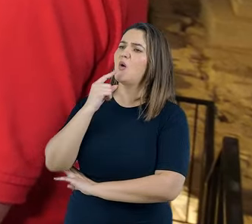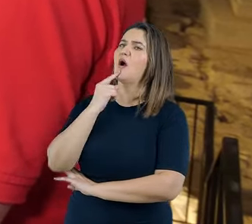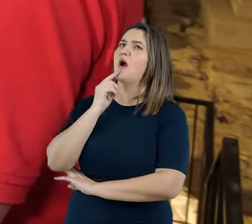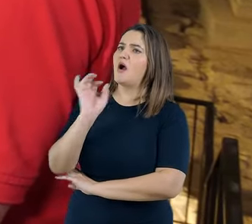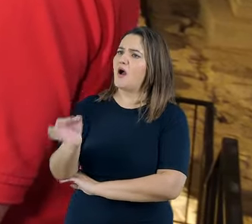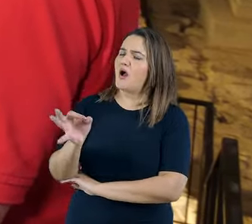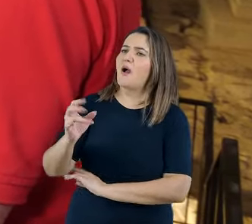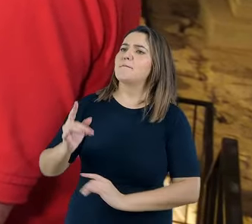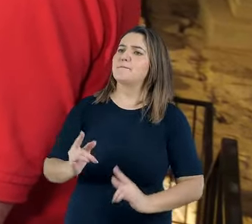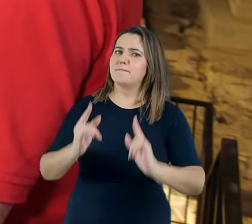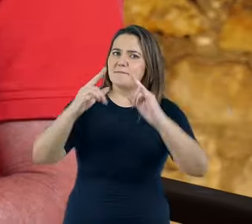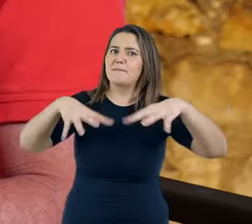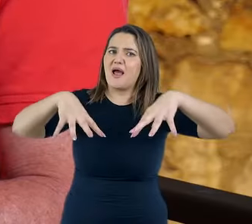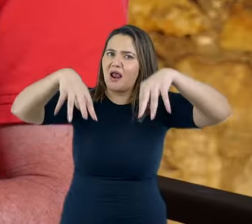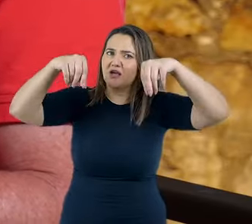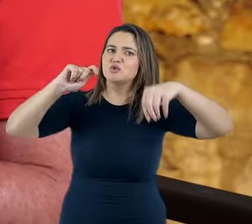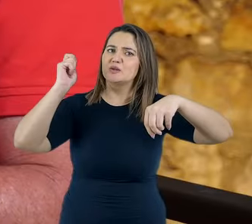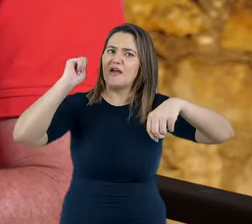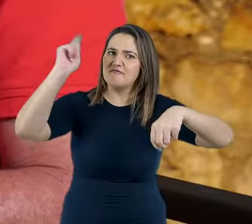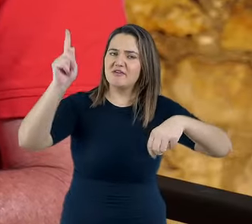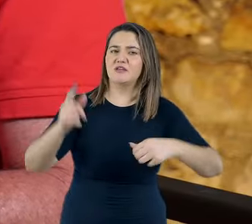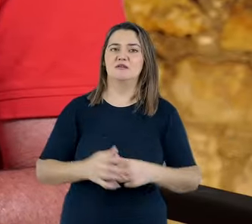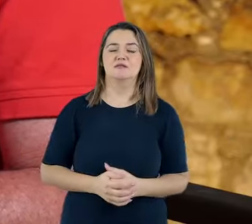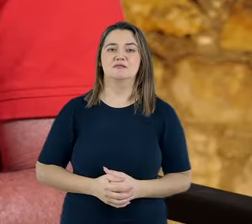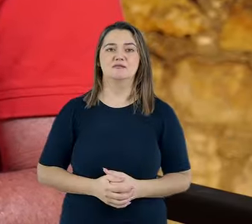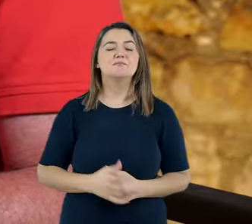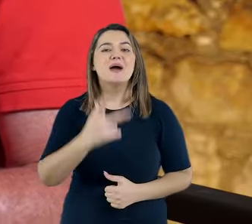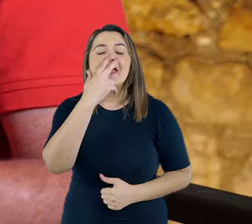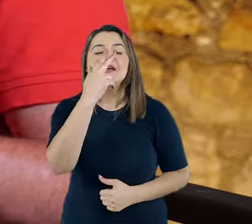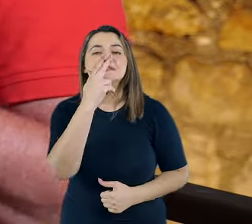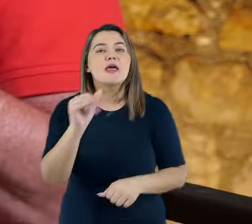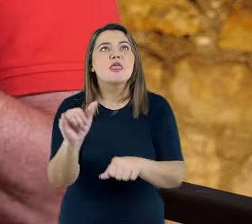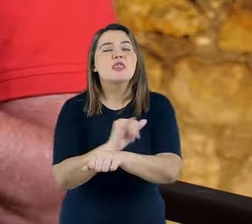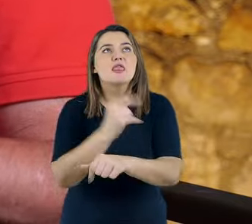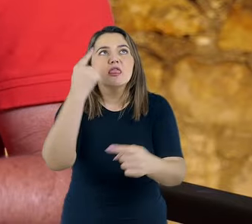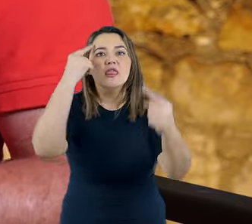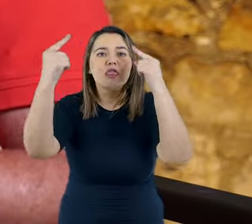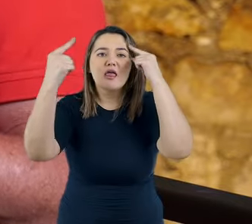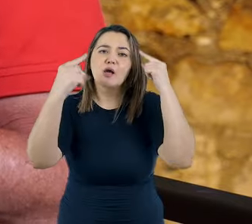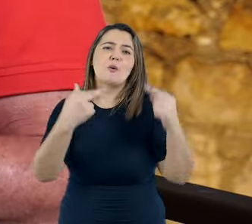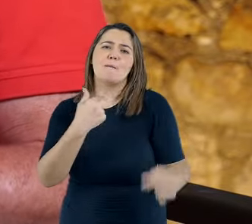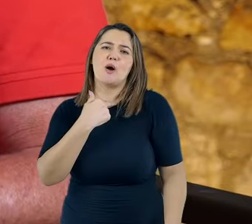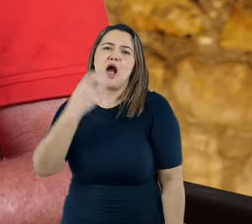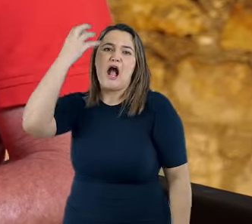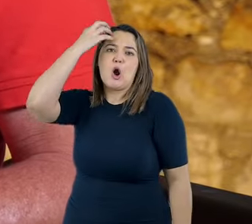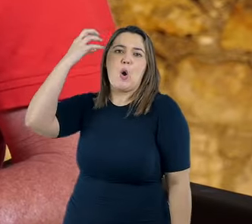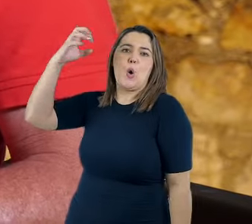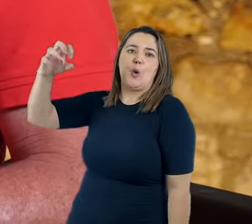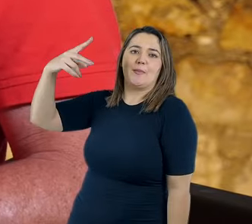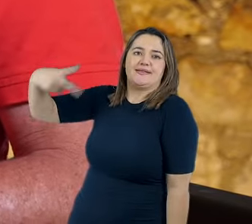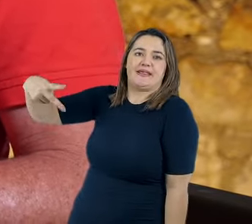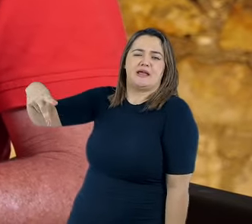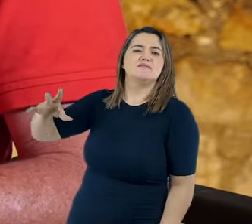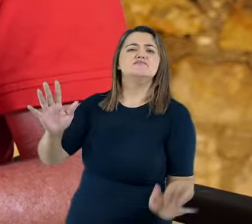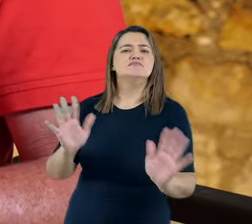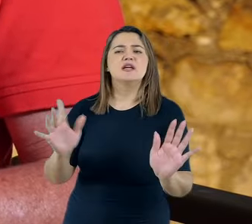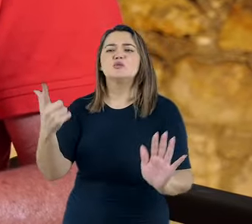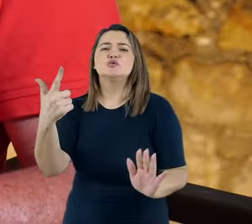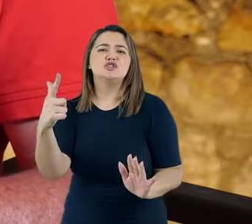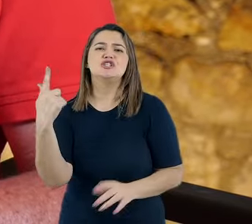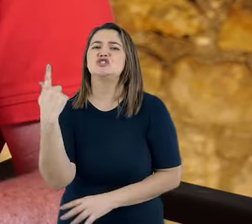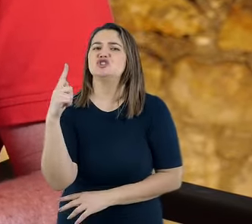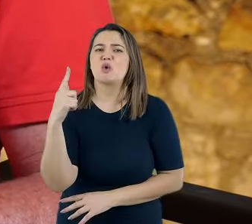aqui, o Palácio do Rei Davi. Se o Monte Sião está lá, o Palácio do Rei Davi é aqui. Então, não podemos culpar os bizantinos. Eles não